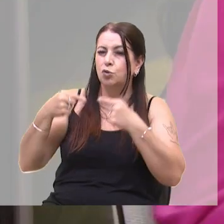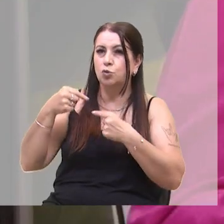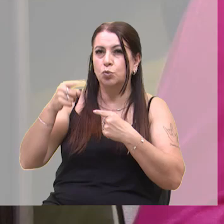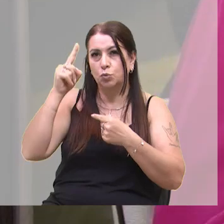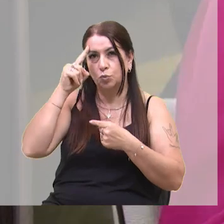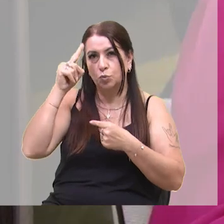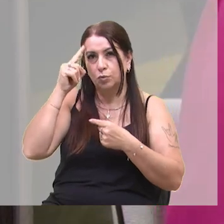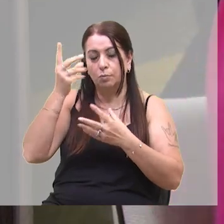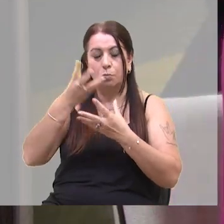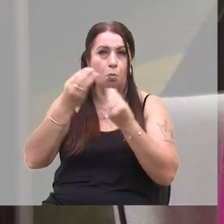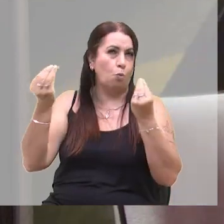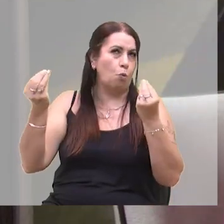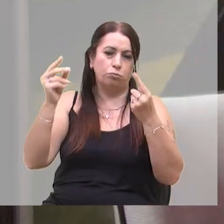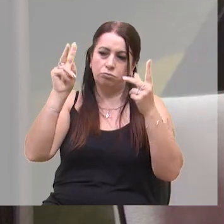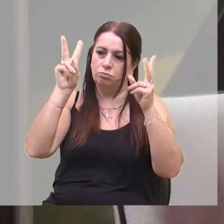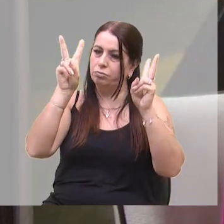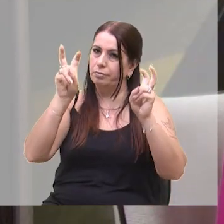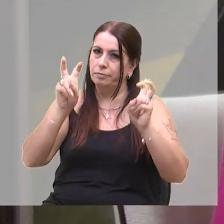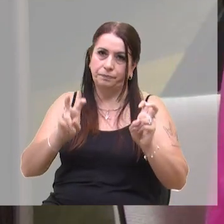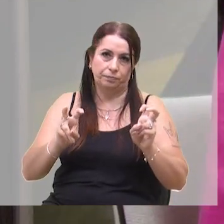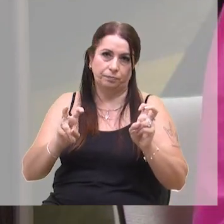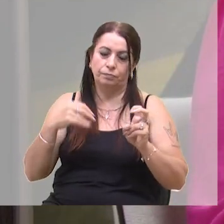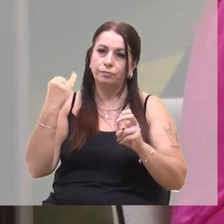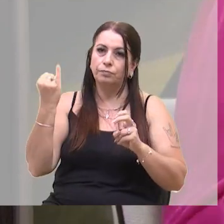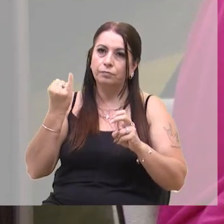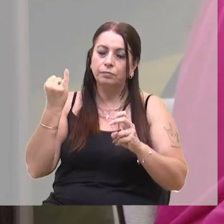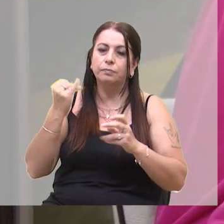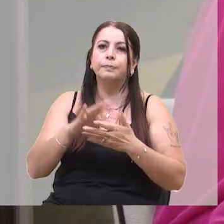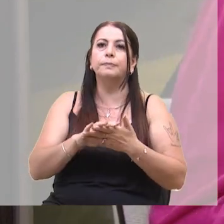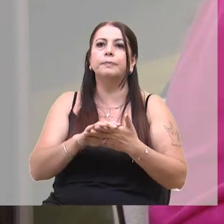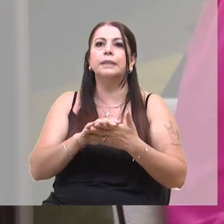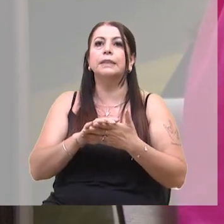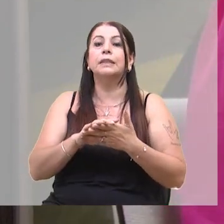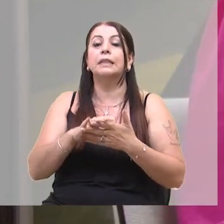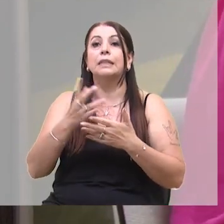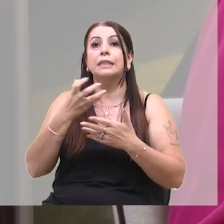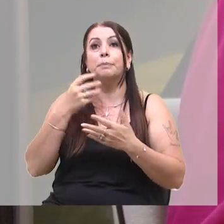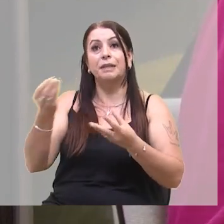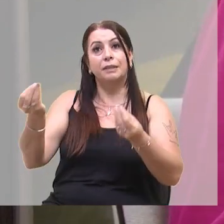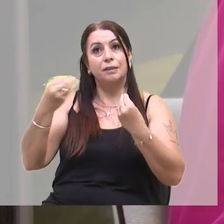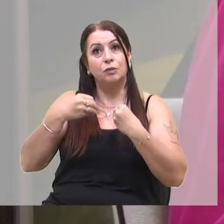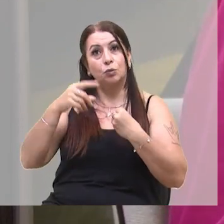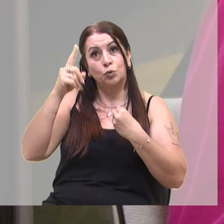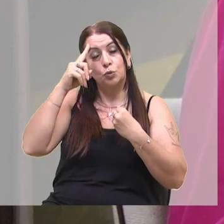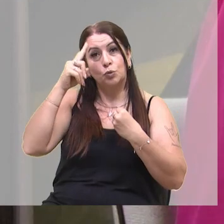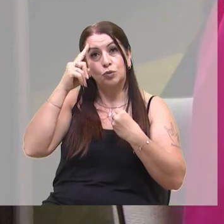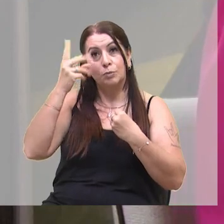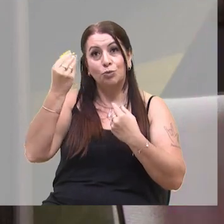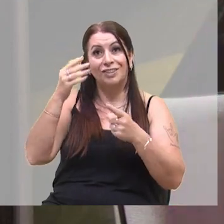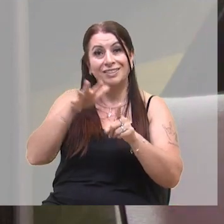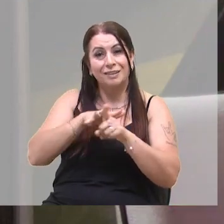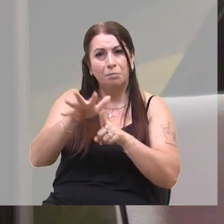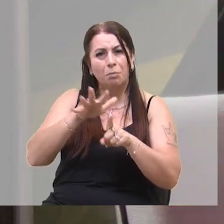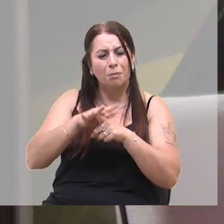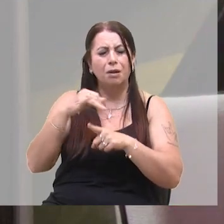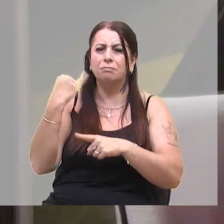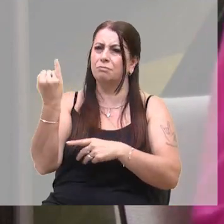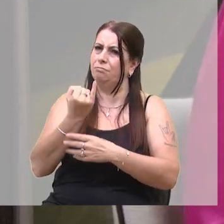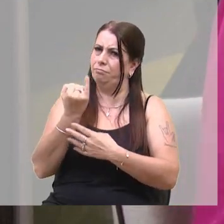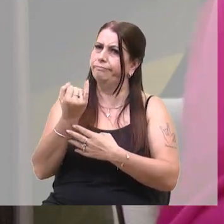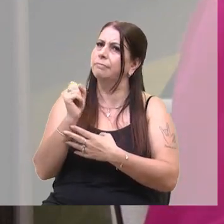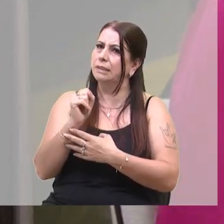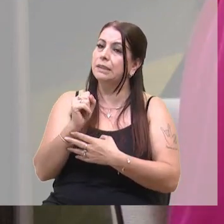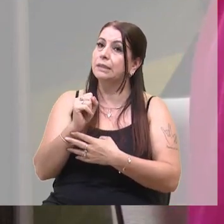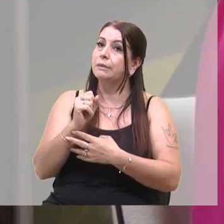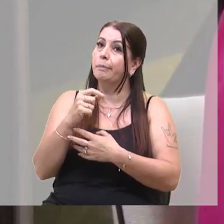pode fazer ainda mais, porque a gente discute aqui todos os dias muitos temas importantíssimos, a gente recebe todos os dias